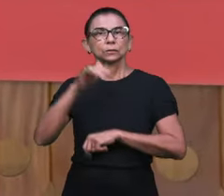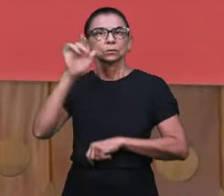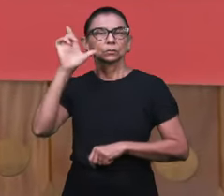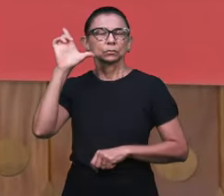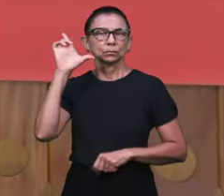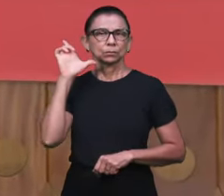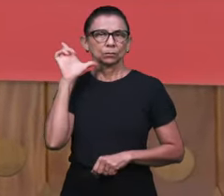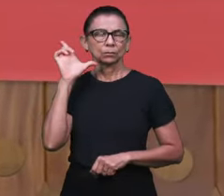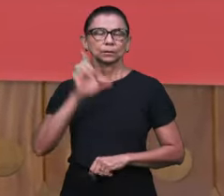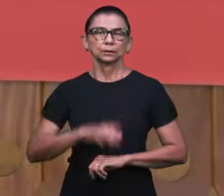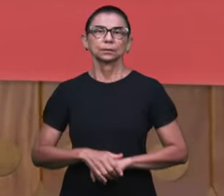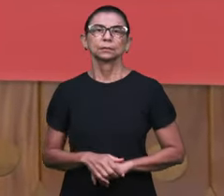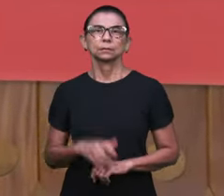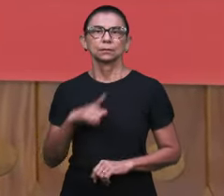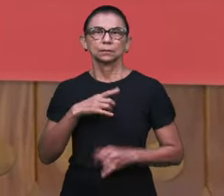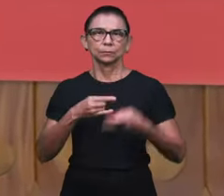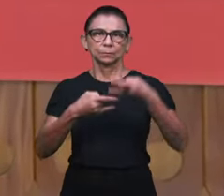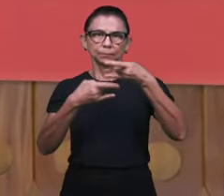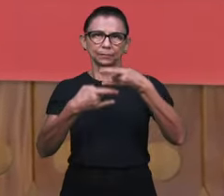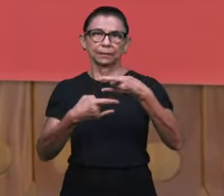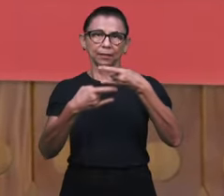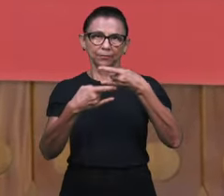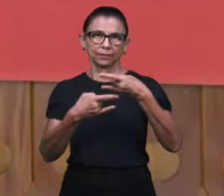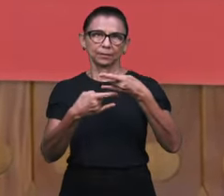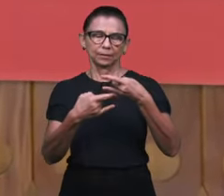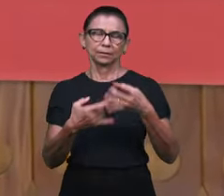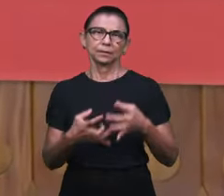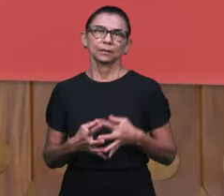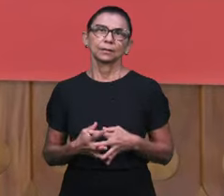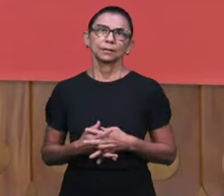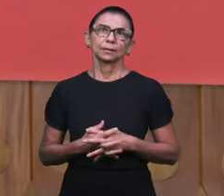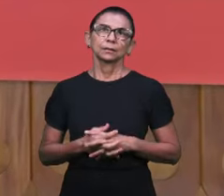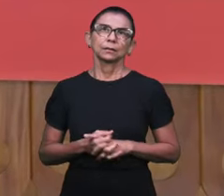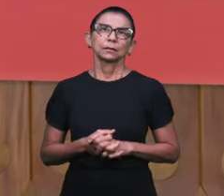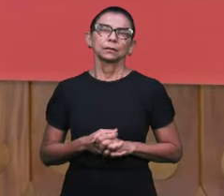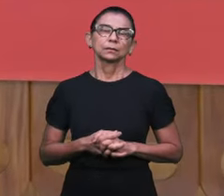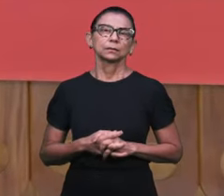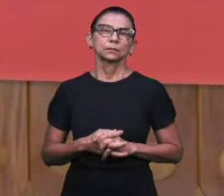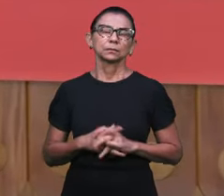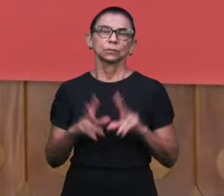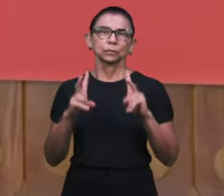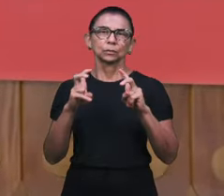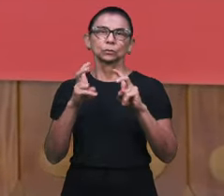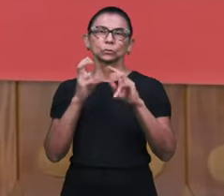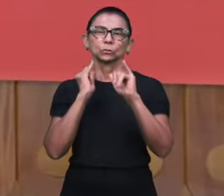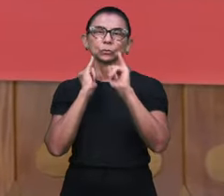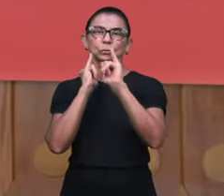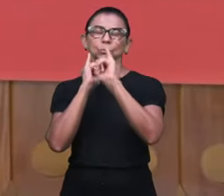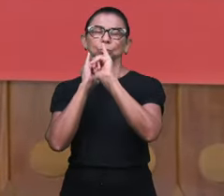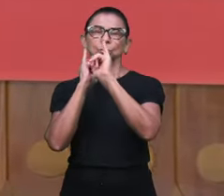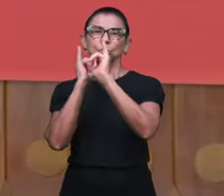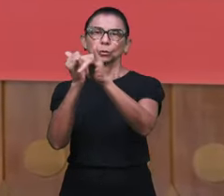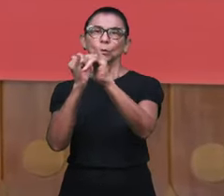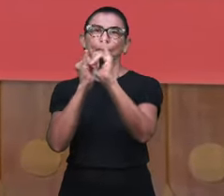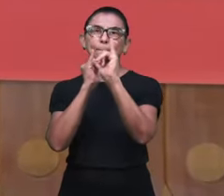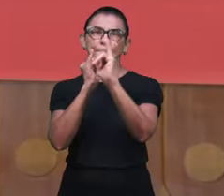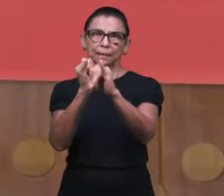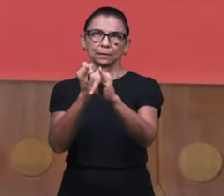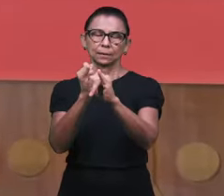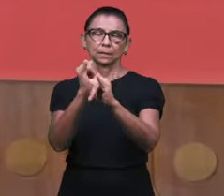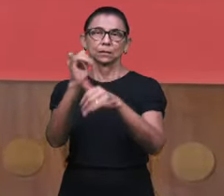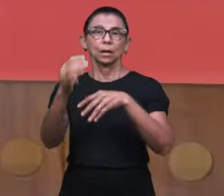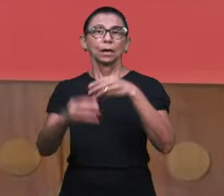participaram os irmãos aqui de uma live. A live falando sobre trombetas. Eu vou falar alguma coisa a mais